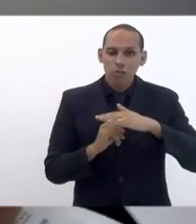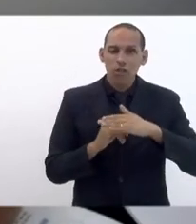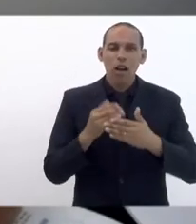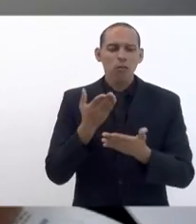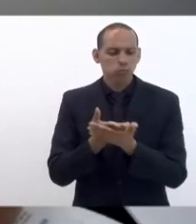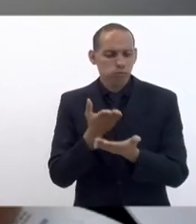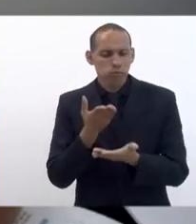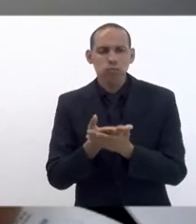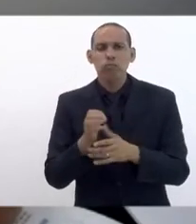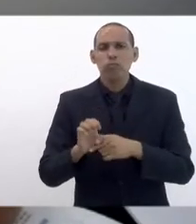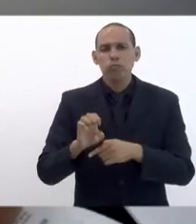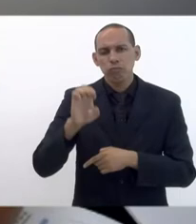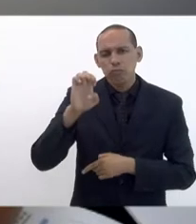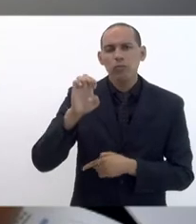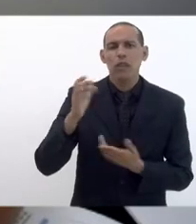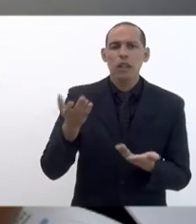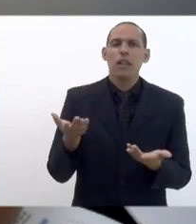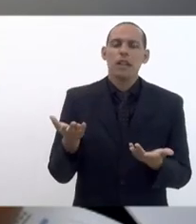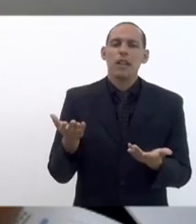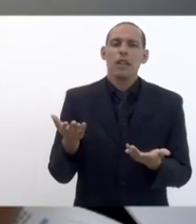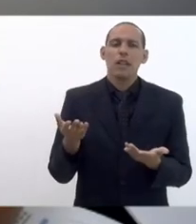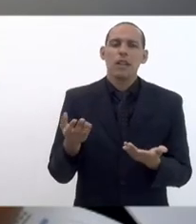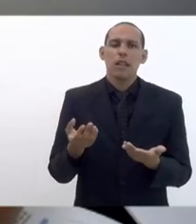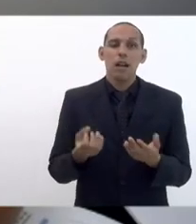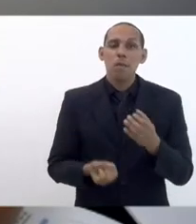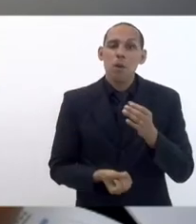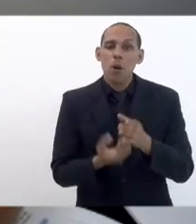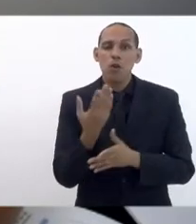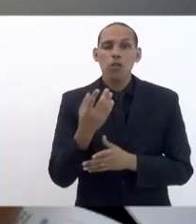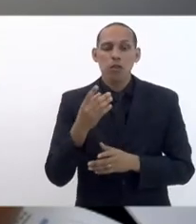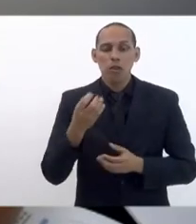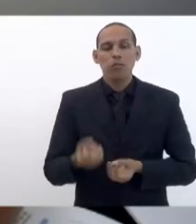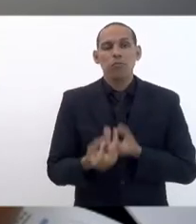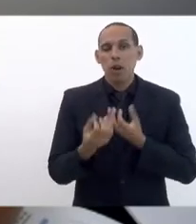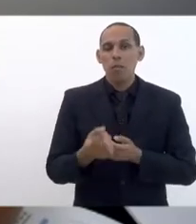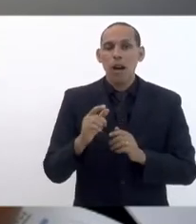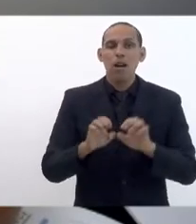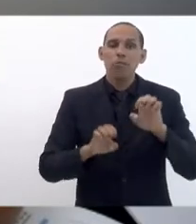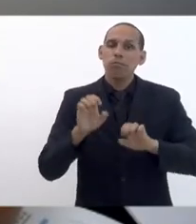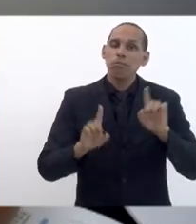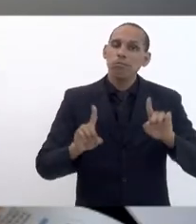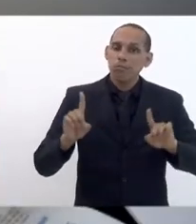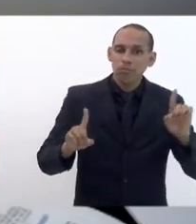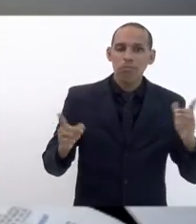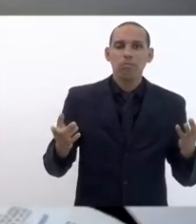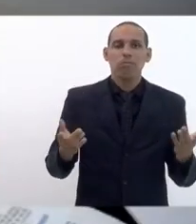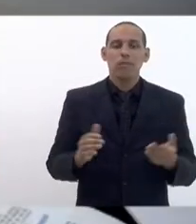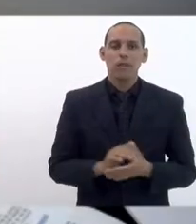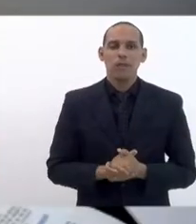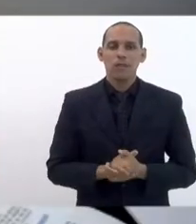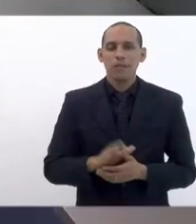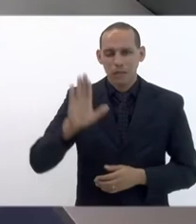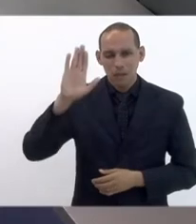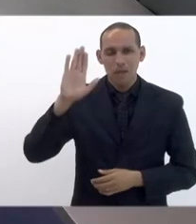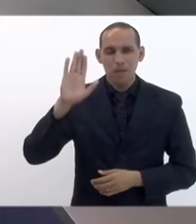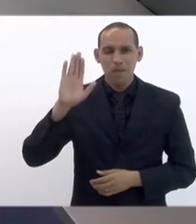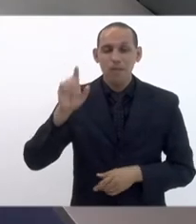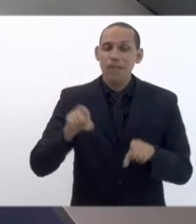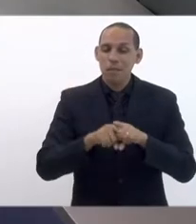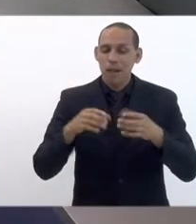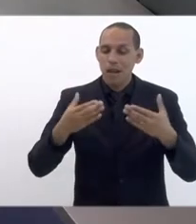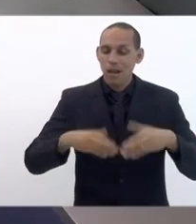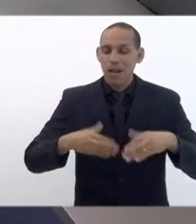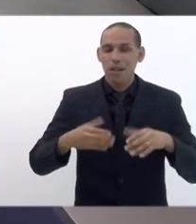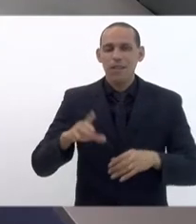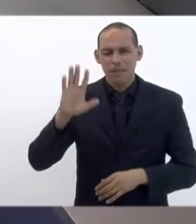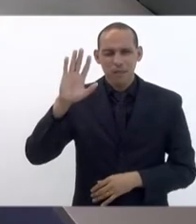de pesquisa, de produção de dados e estatísticas sobre o Rio de Janeiro. Essa é a sua vocação. O senhor me dá uma parte? E concurso público também.